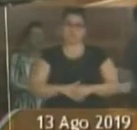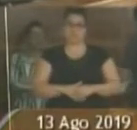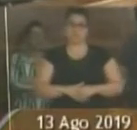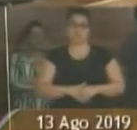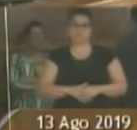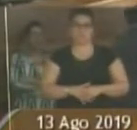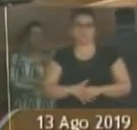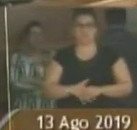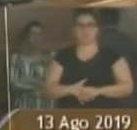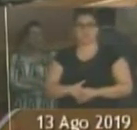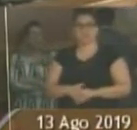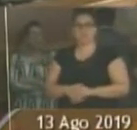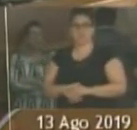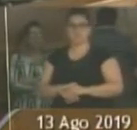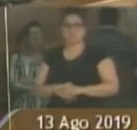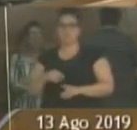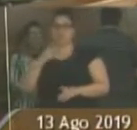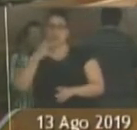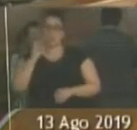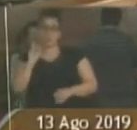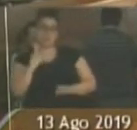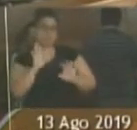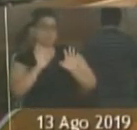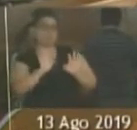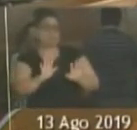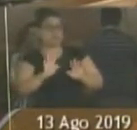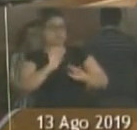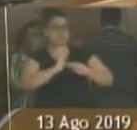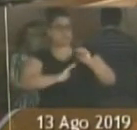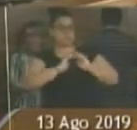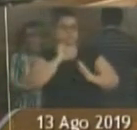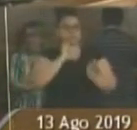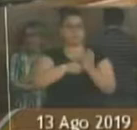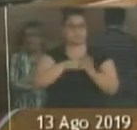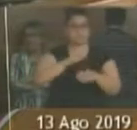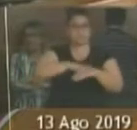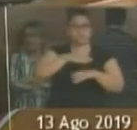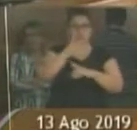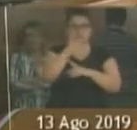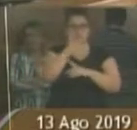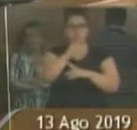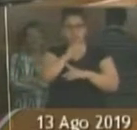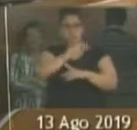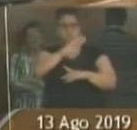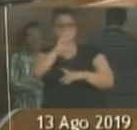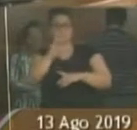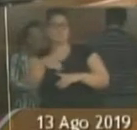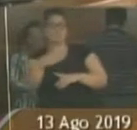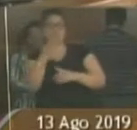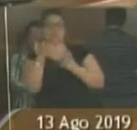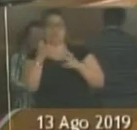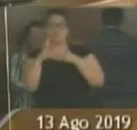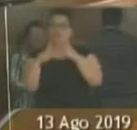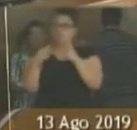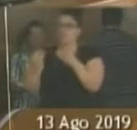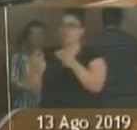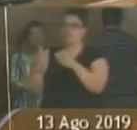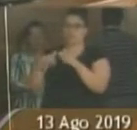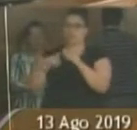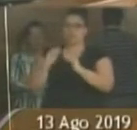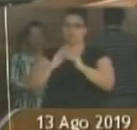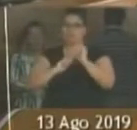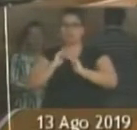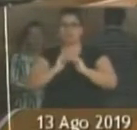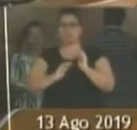presidente, pois não. Mas o trabalhador está pagando, através dos seus impostos, mais de 20 milhões de reais e não recebe o presente que ele quer ter um emprego. Esse que